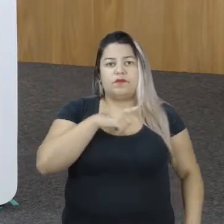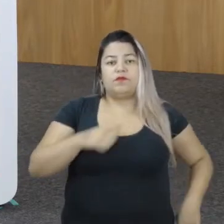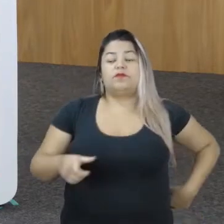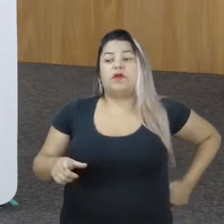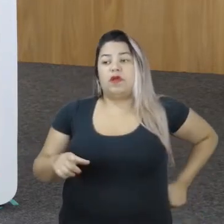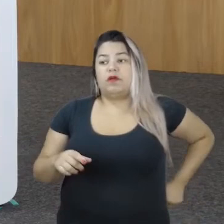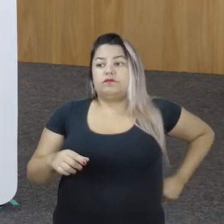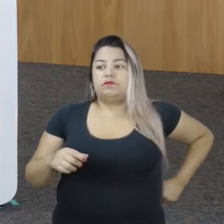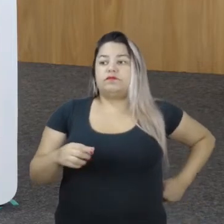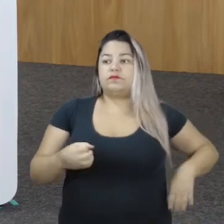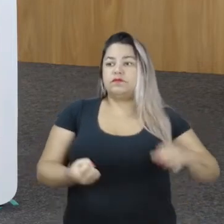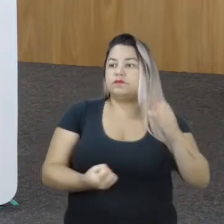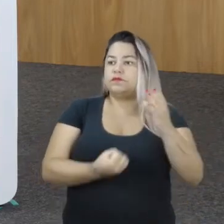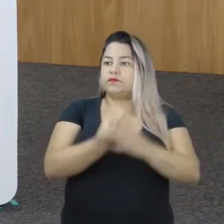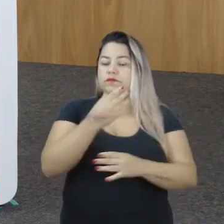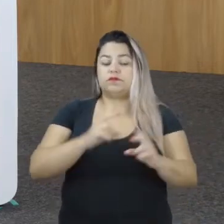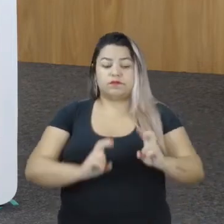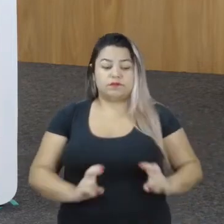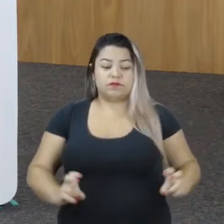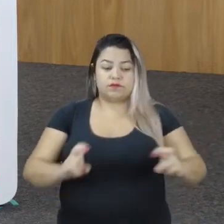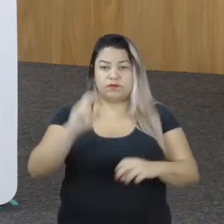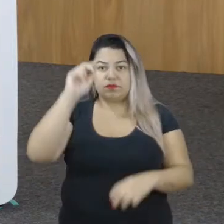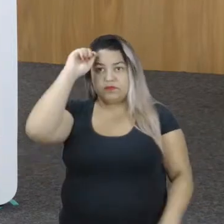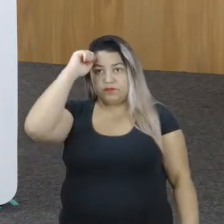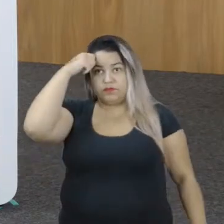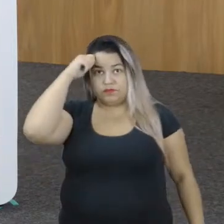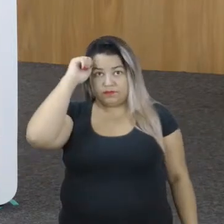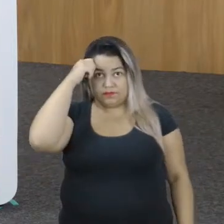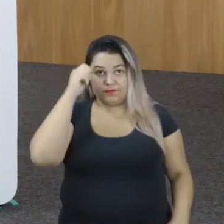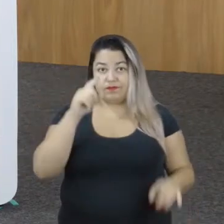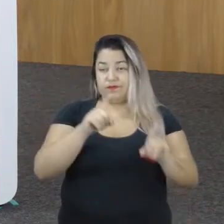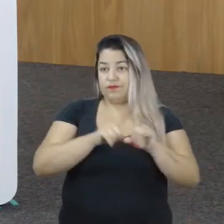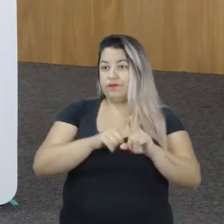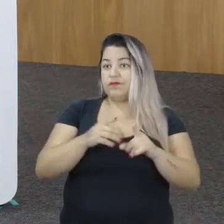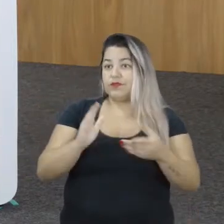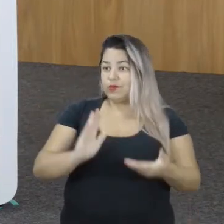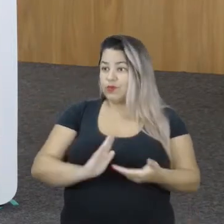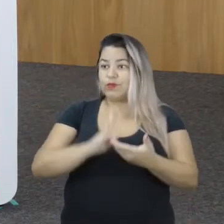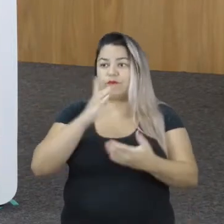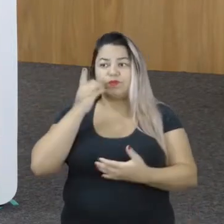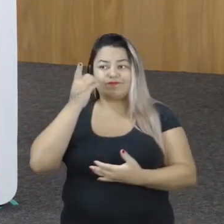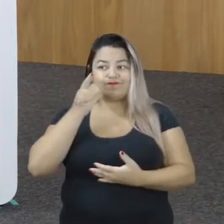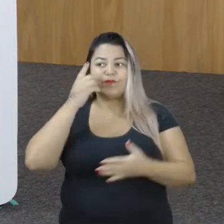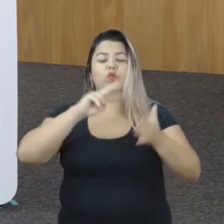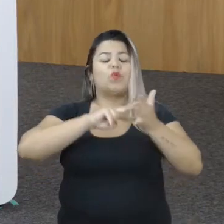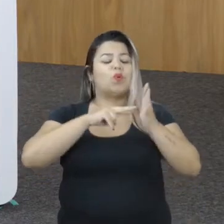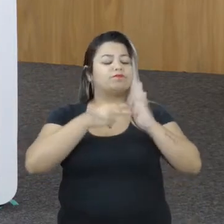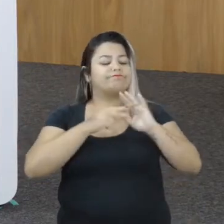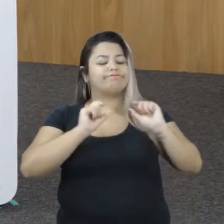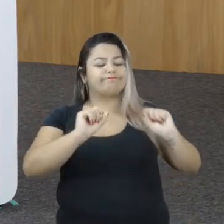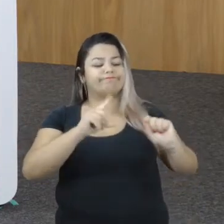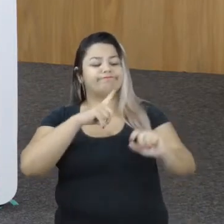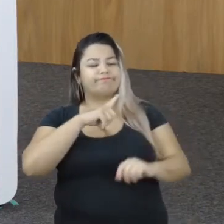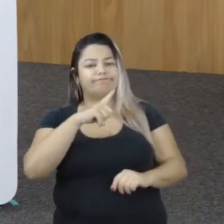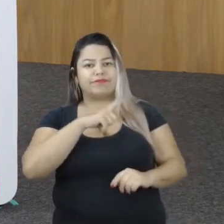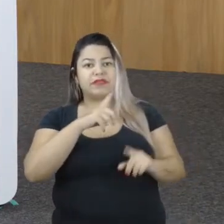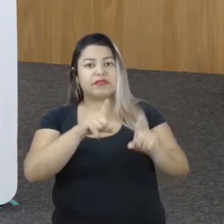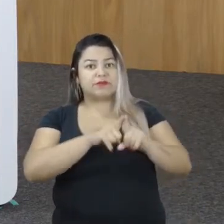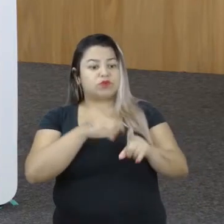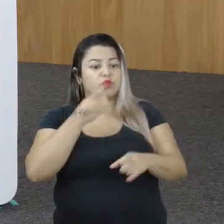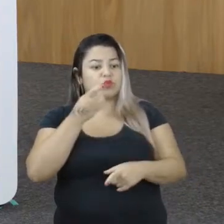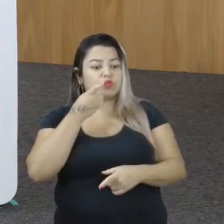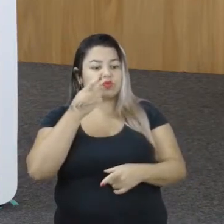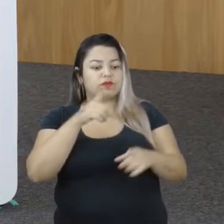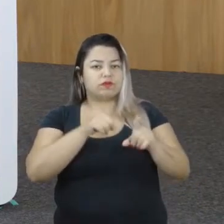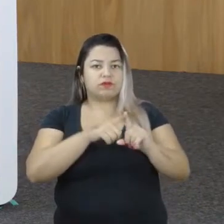a criação da primeira bancada negra da Câmara dos Deputados. Qual é o significado que isso tem? A gente no parlamento tem uma bancada